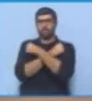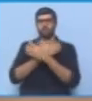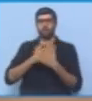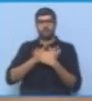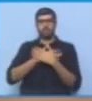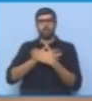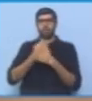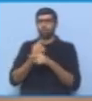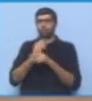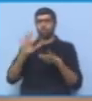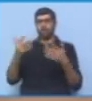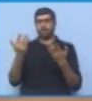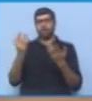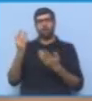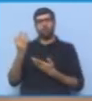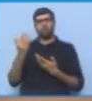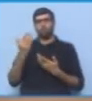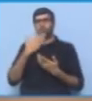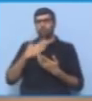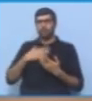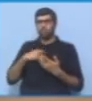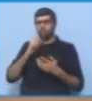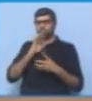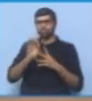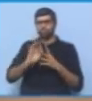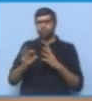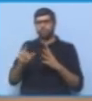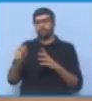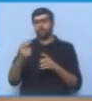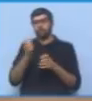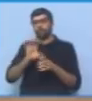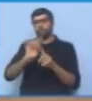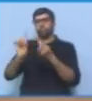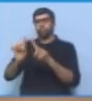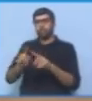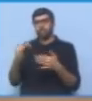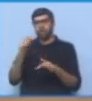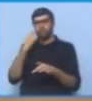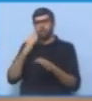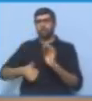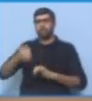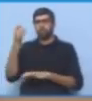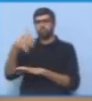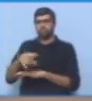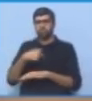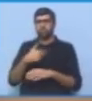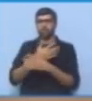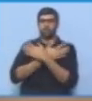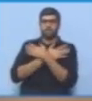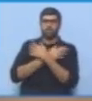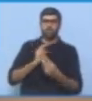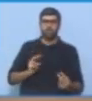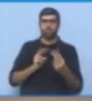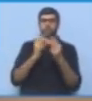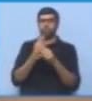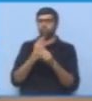está a acontecer qualquer coisa. Que eu posso descrever de mil maneiras, mas não há nada como fazer a experiência. Eu encontro um amigo para falar da vida e está a acontecer qualquer coisa.